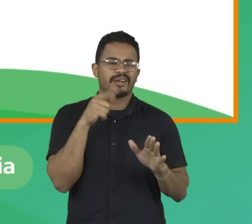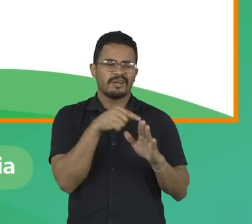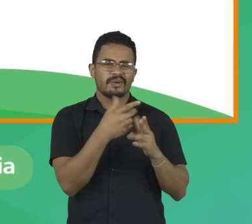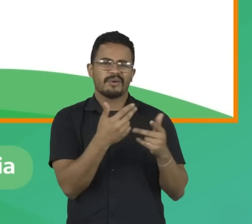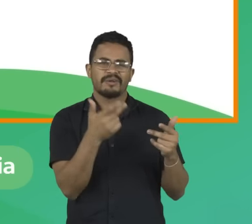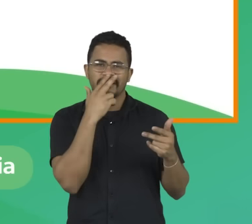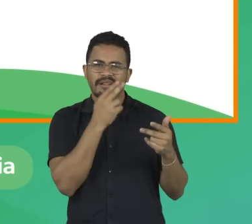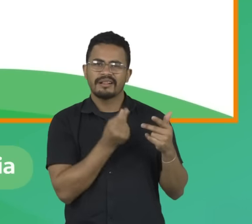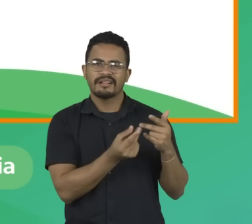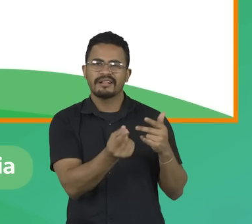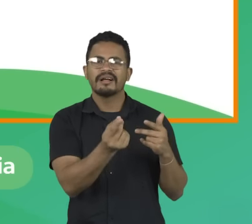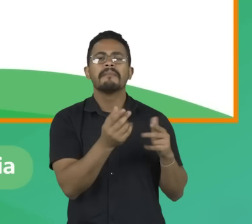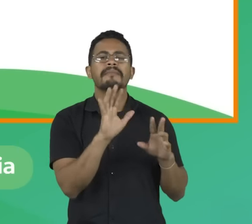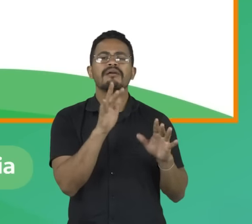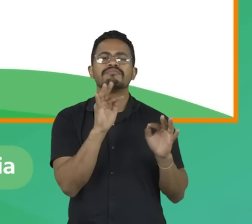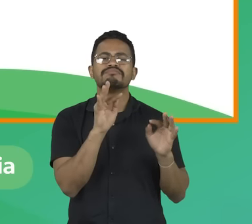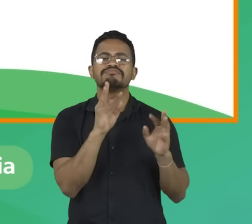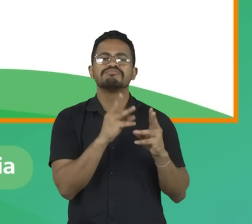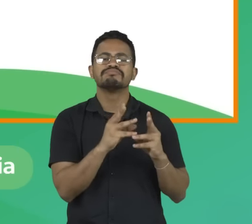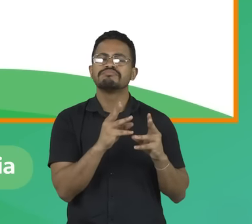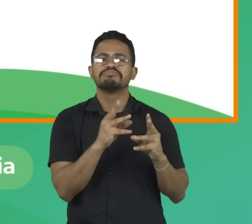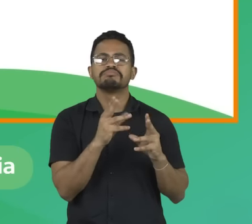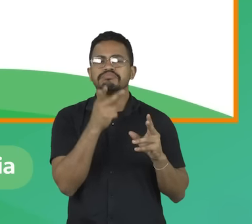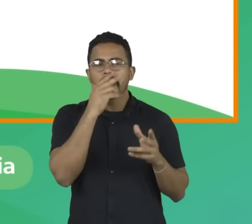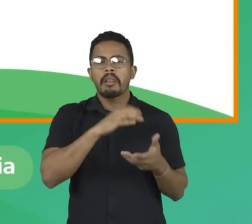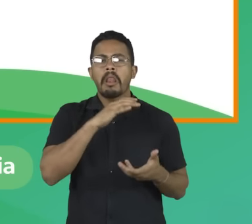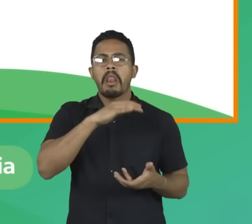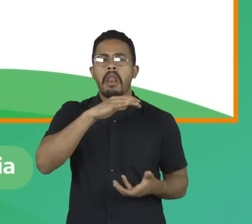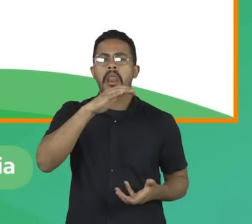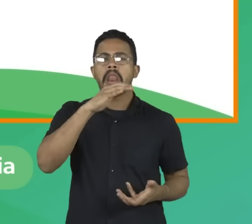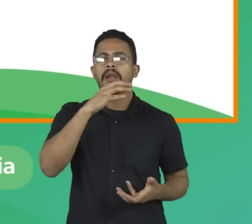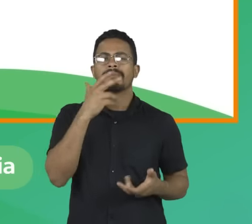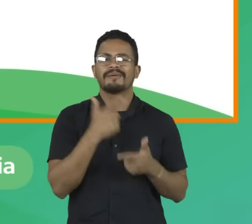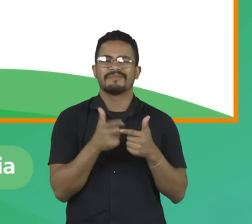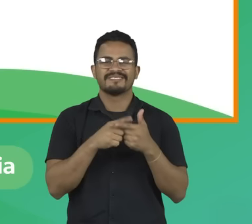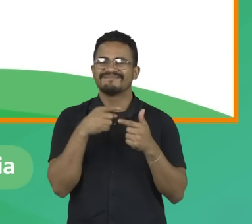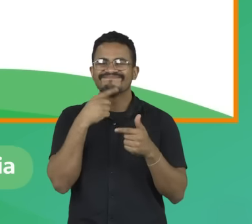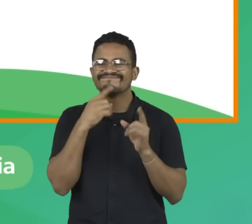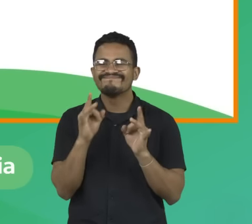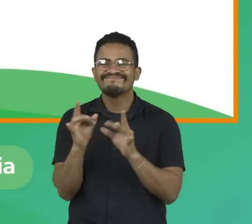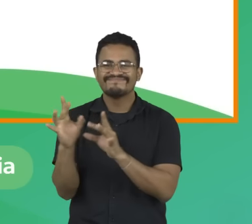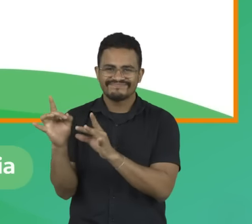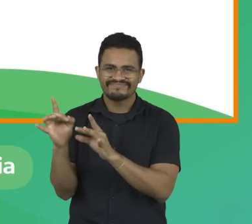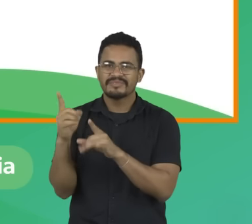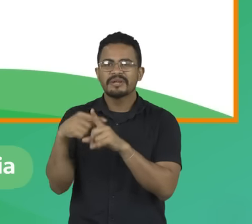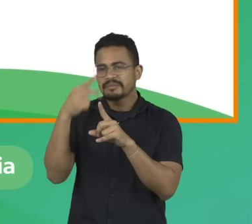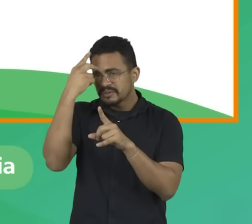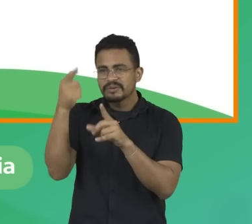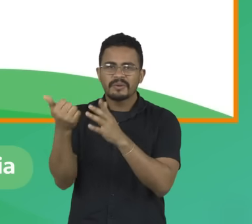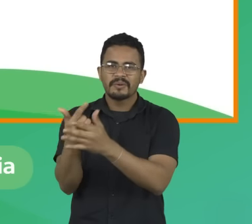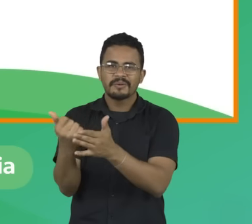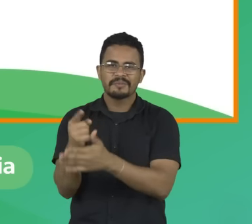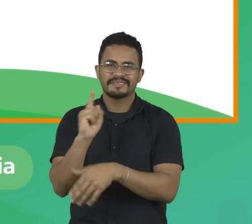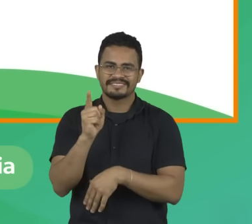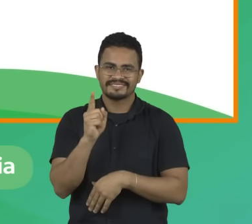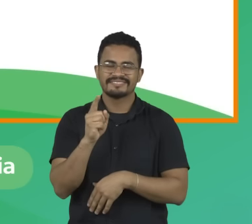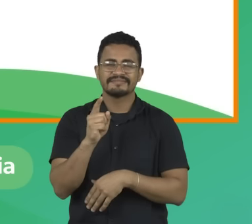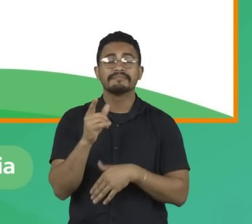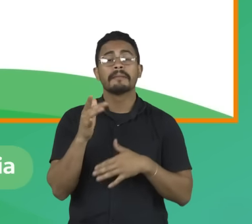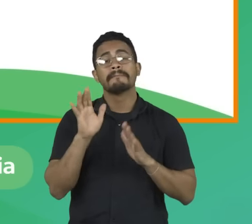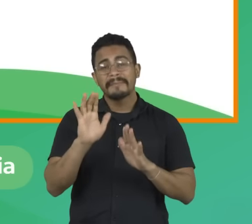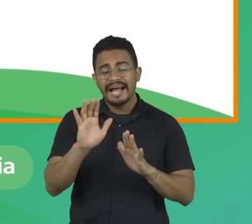duráveis, mas que acabavam se acumulando porque não eram vendidos em quantidade, já que o consumo não era o suficiente.